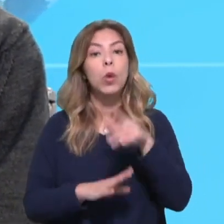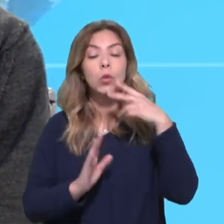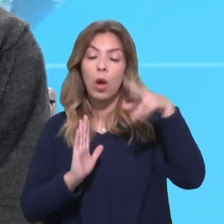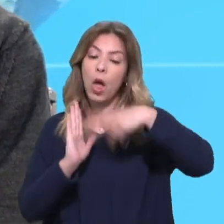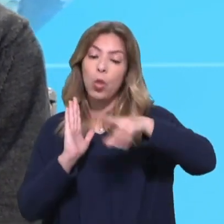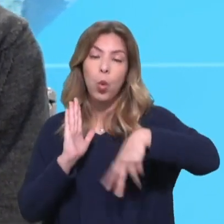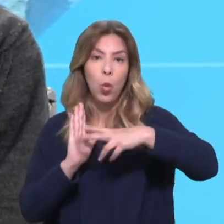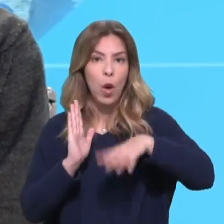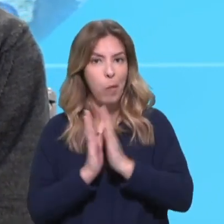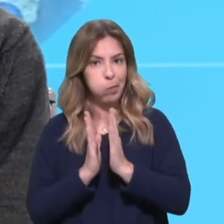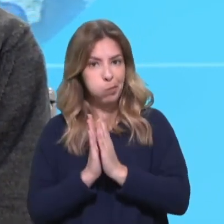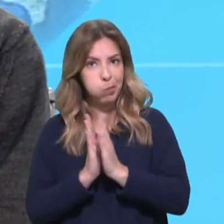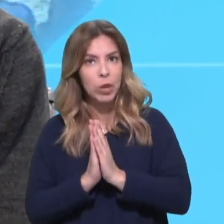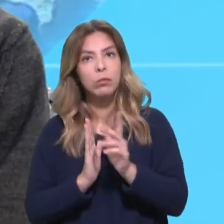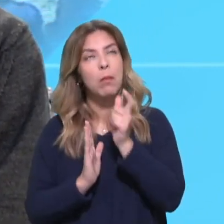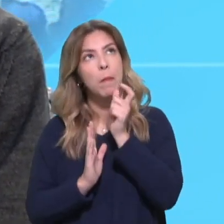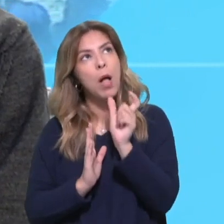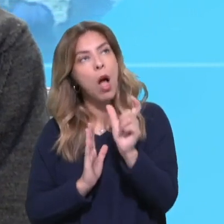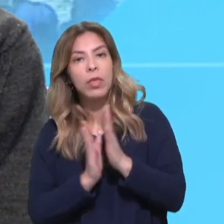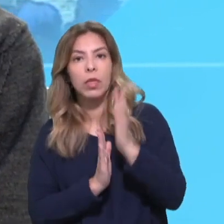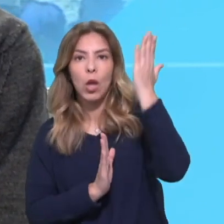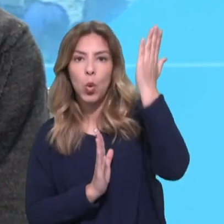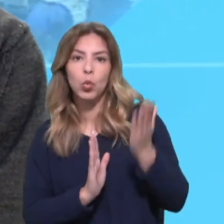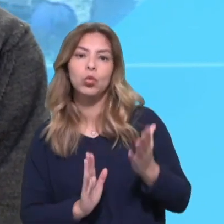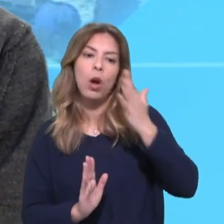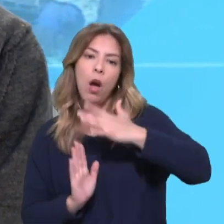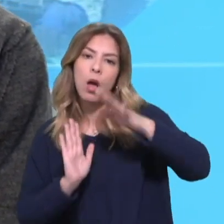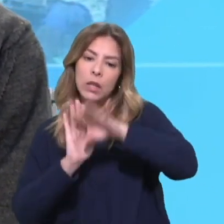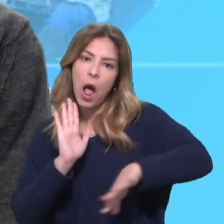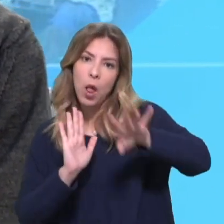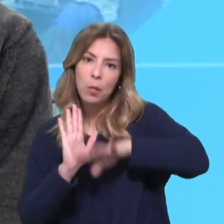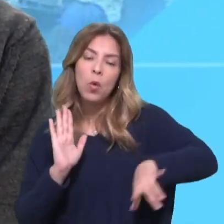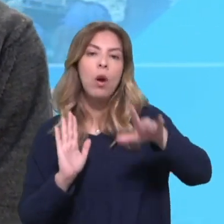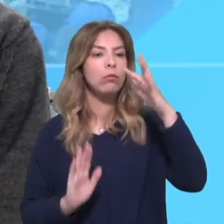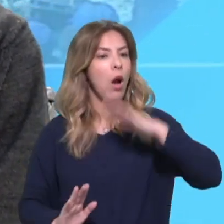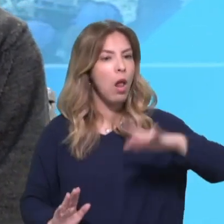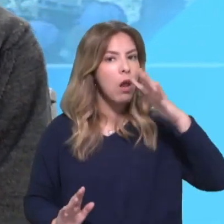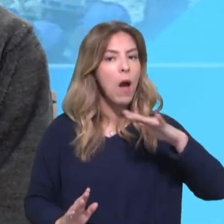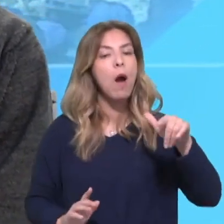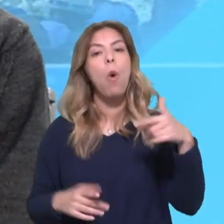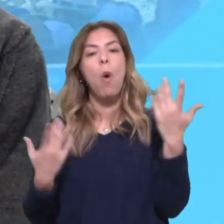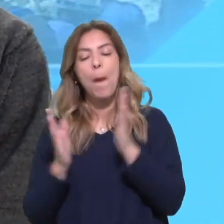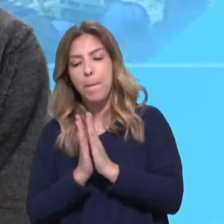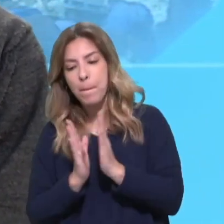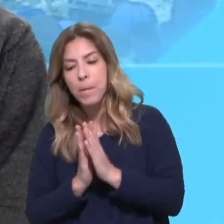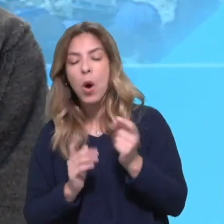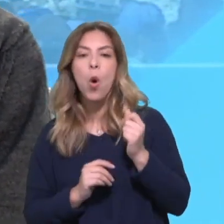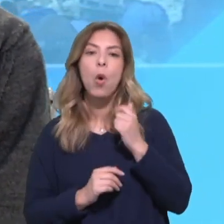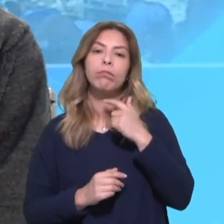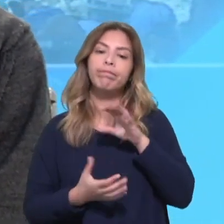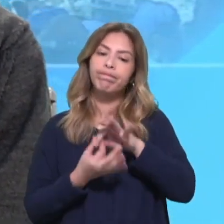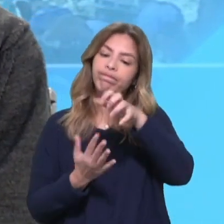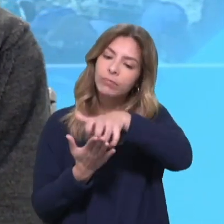convidados a escutar a Palavra de Deus, a cantar os salmos, a rezar ou cantando os responsórios,